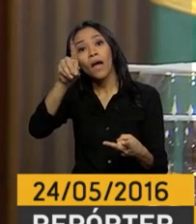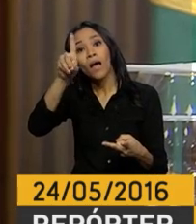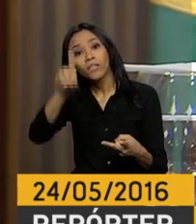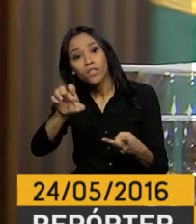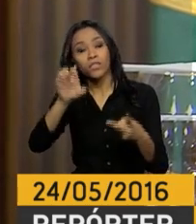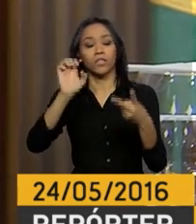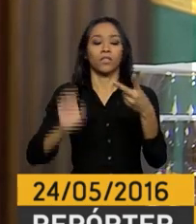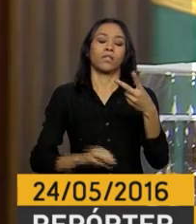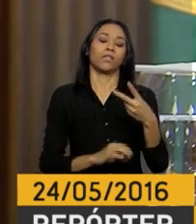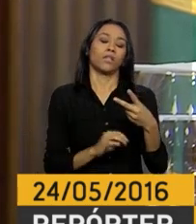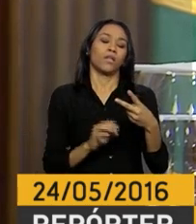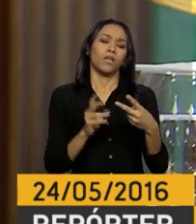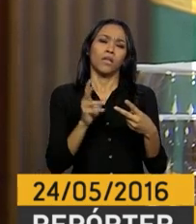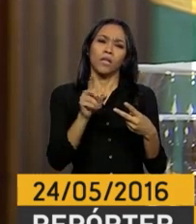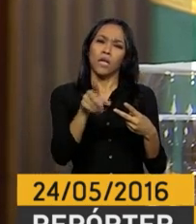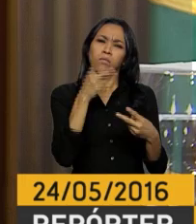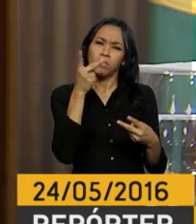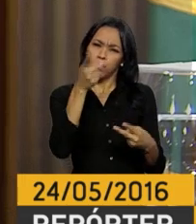busca